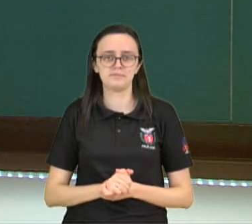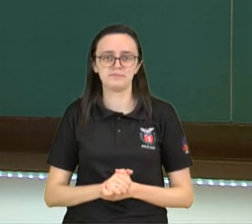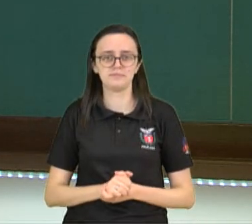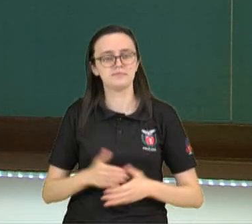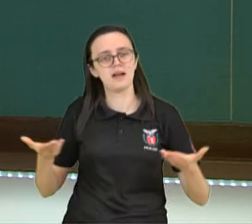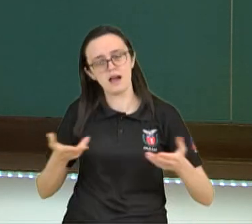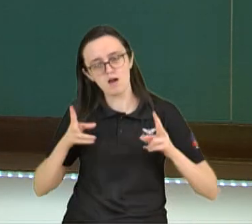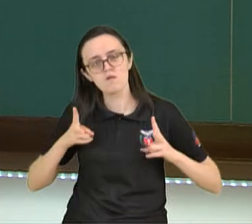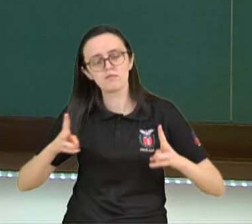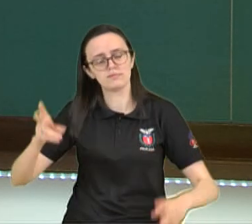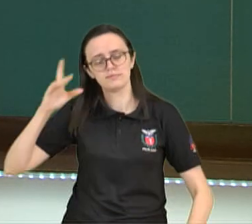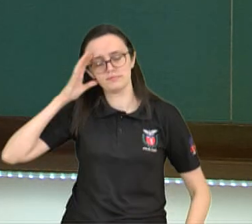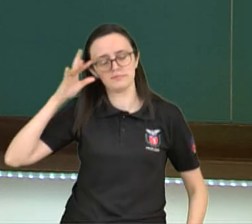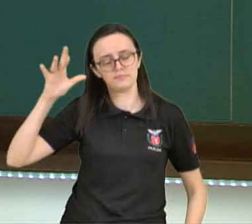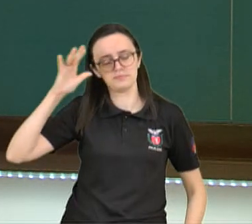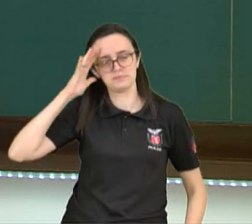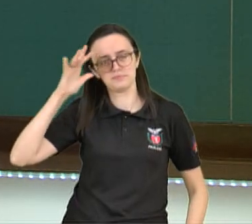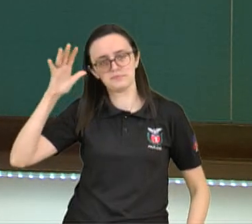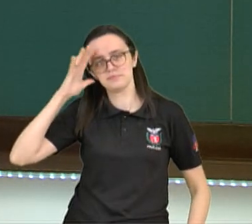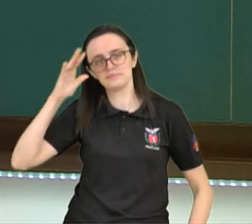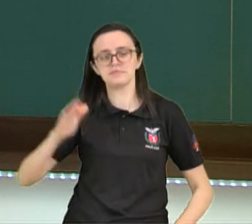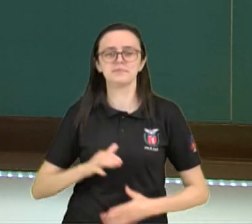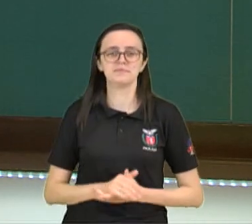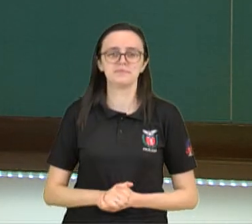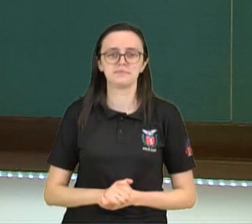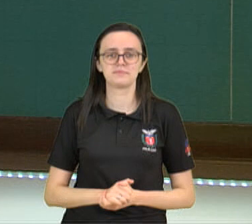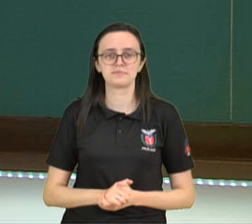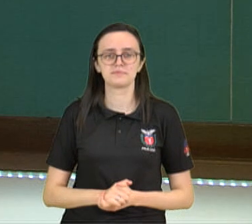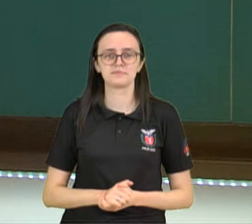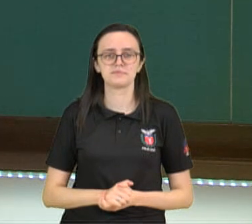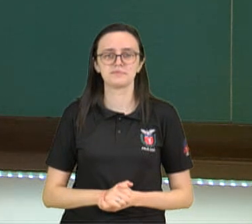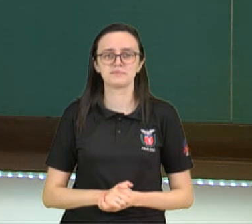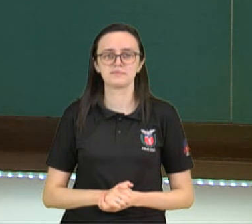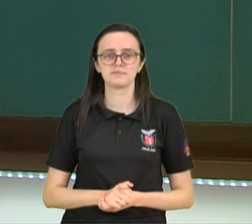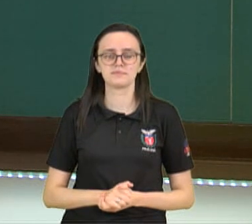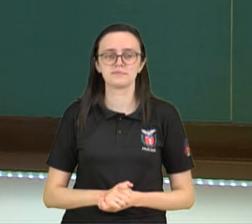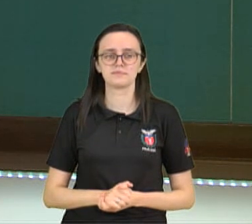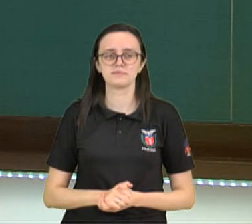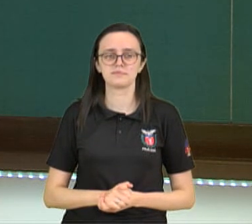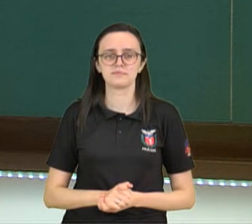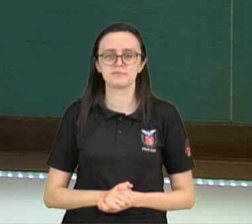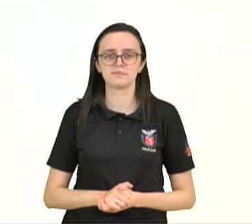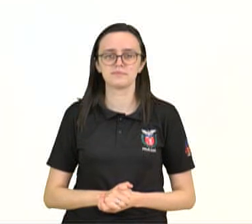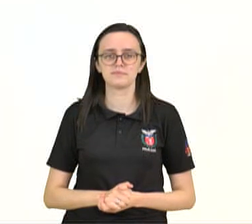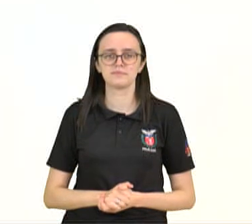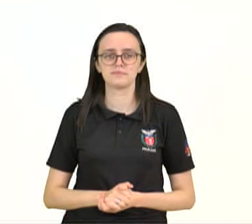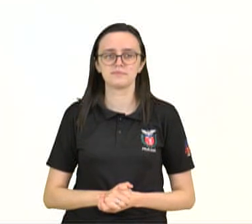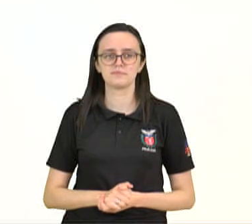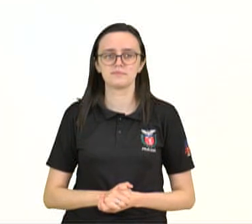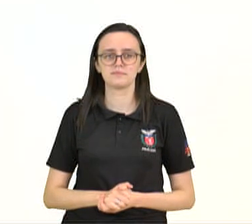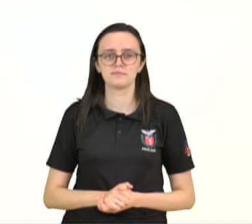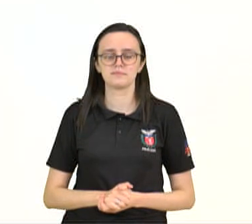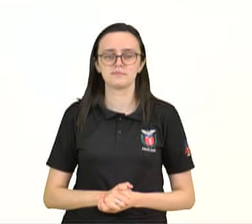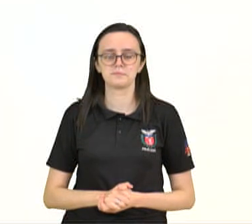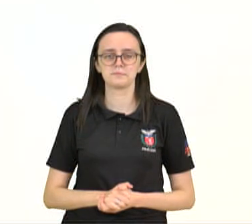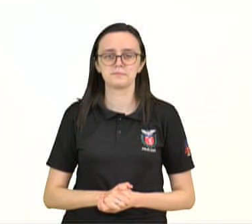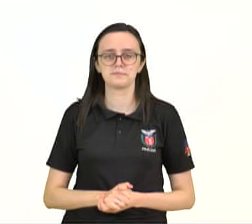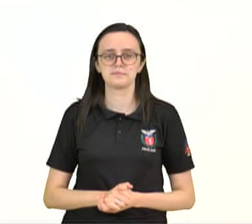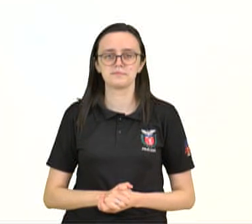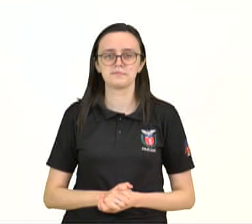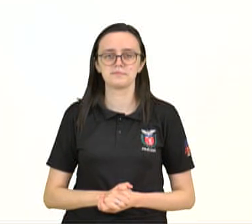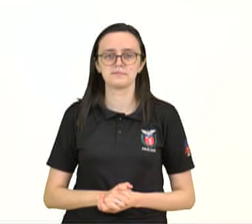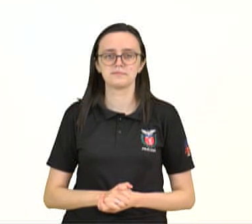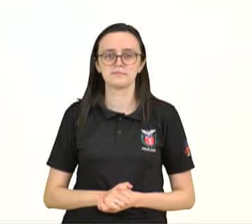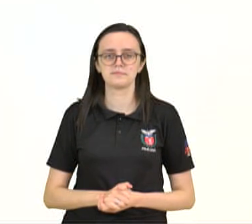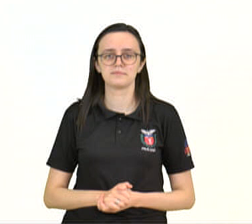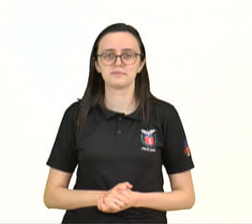Vamos continuar a refletir mais um pouquinho. Olha lá. Um meme, né? Yo en la escuela soy tipo, tengo